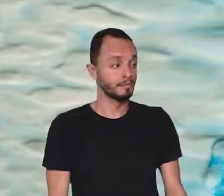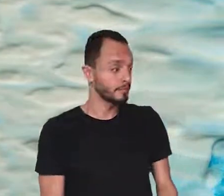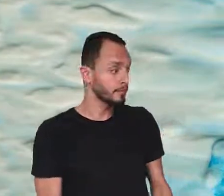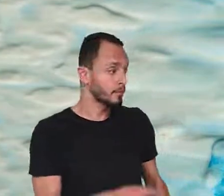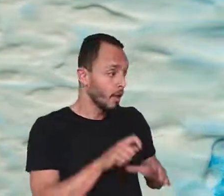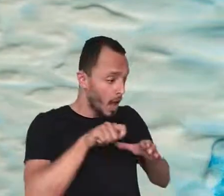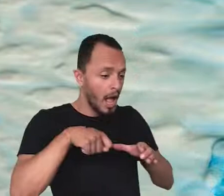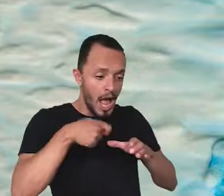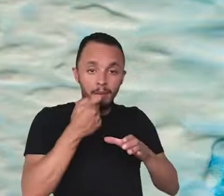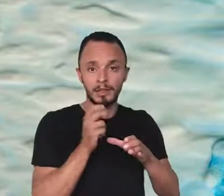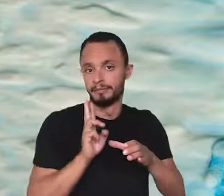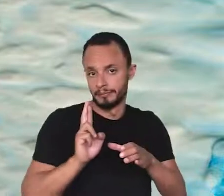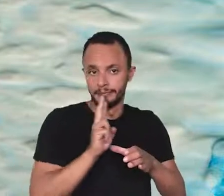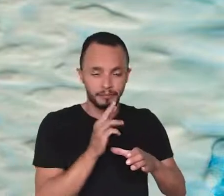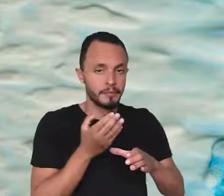Gente...